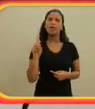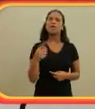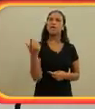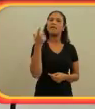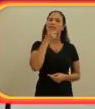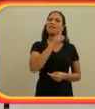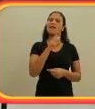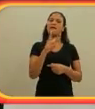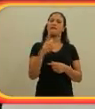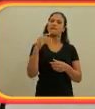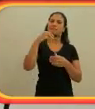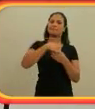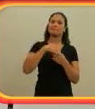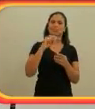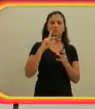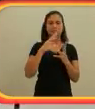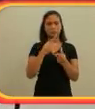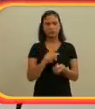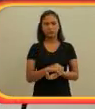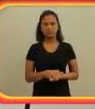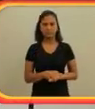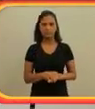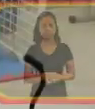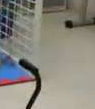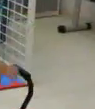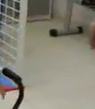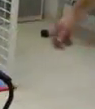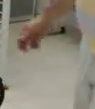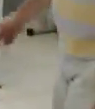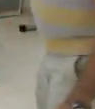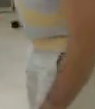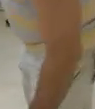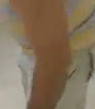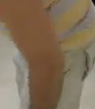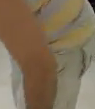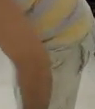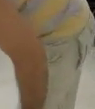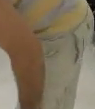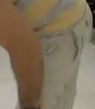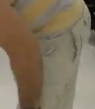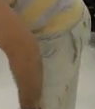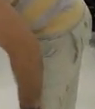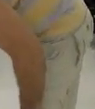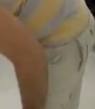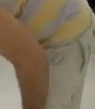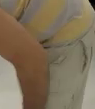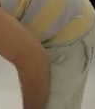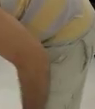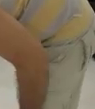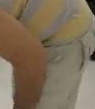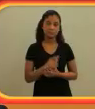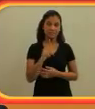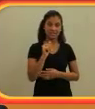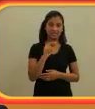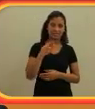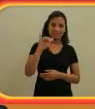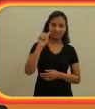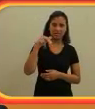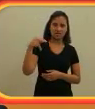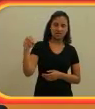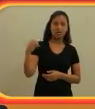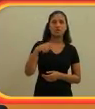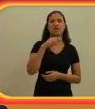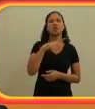como se ganhássemos uma Copa do Mundo. Agora em pé e apoiado em Cecília, Matheus alcança a mãe. Os pais o beijam. Lariane